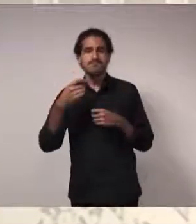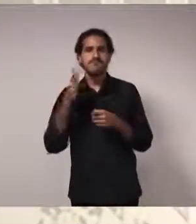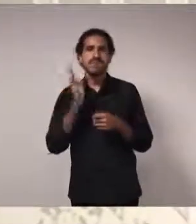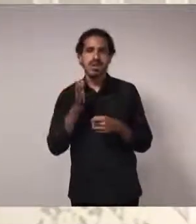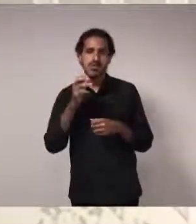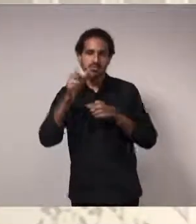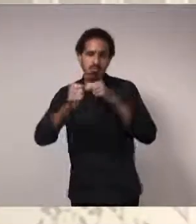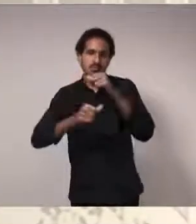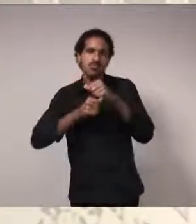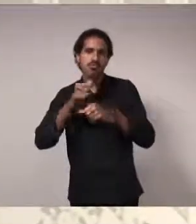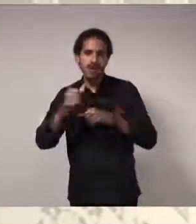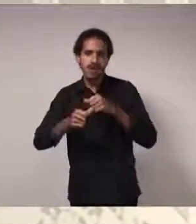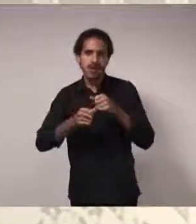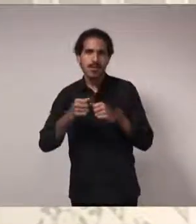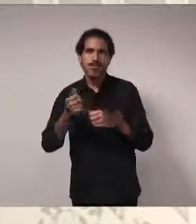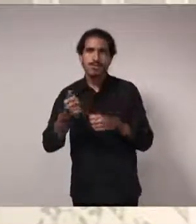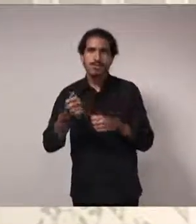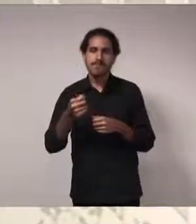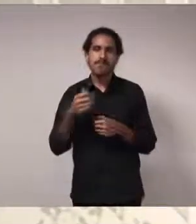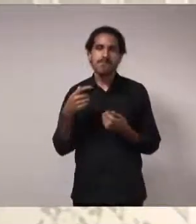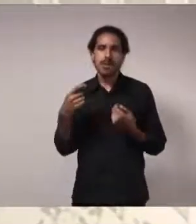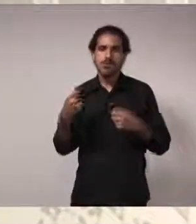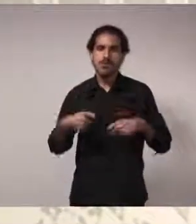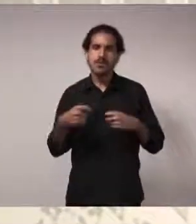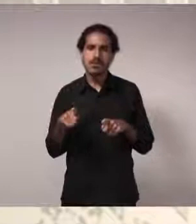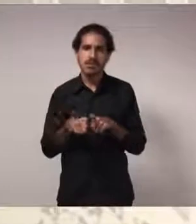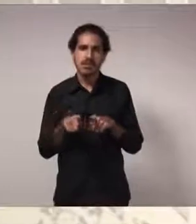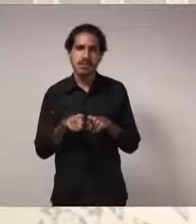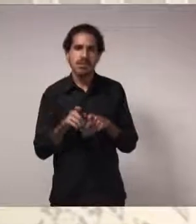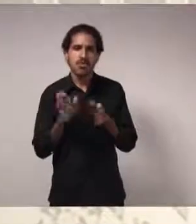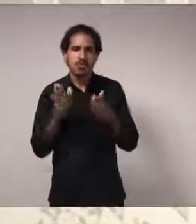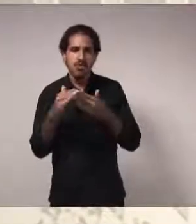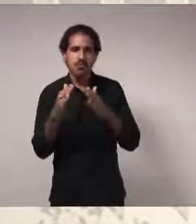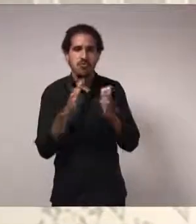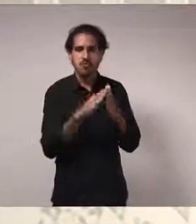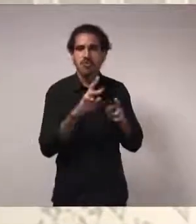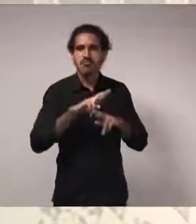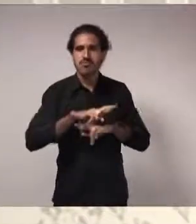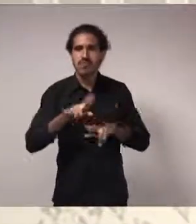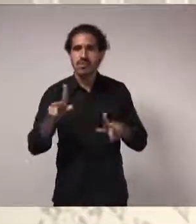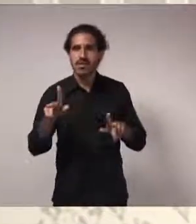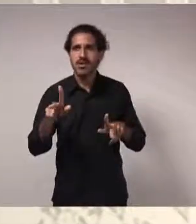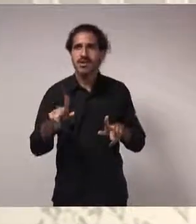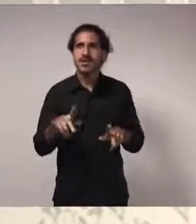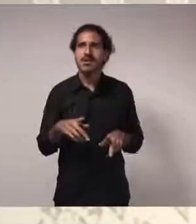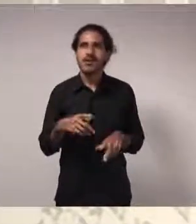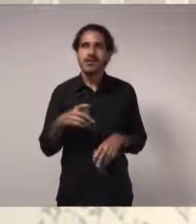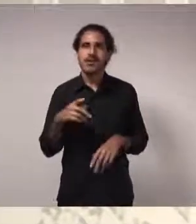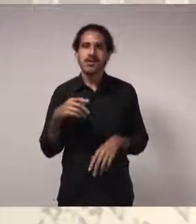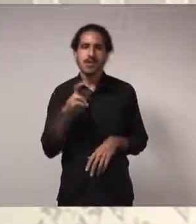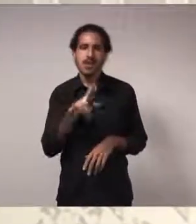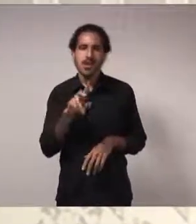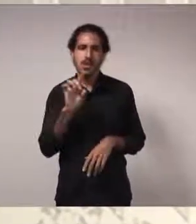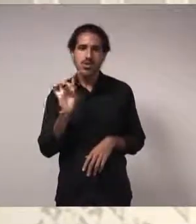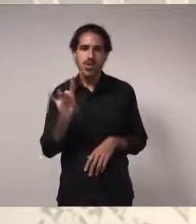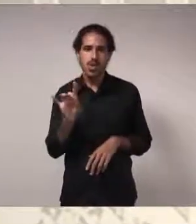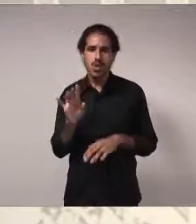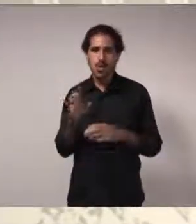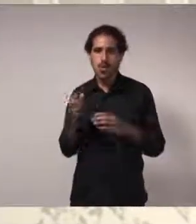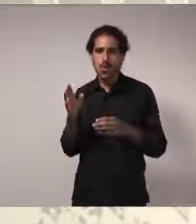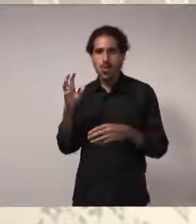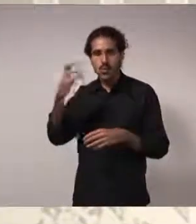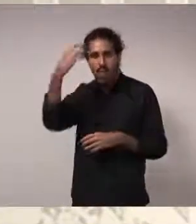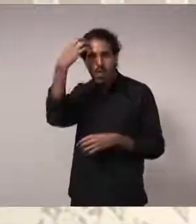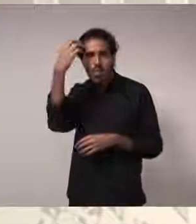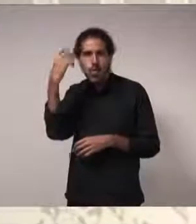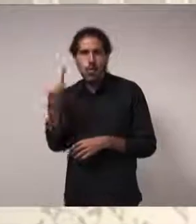que pese por questões de prioridade também, né? Não vamos colocar só a culpa na concessionária, nas interferências,